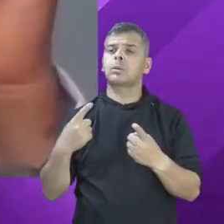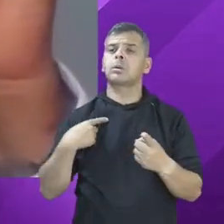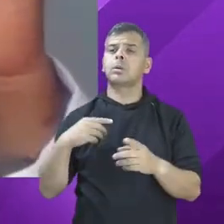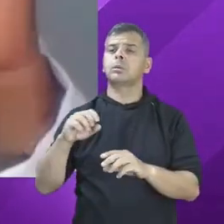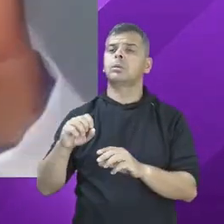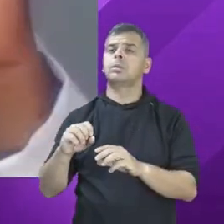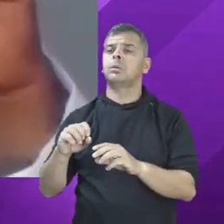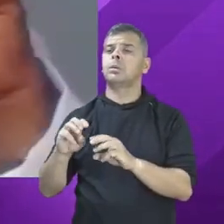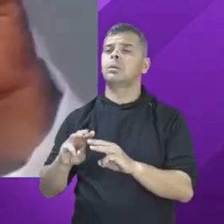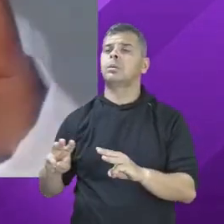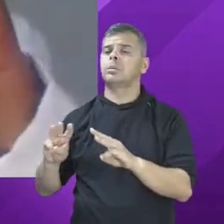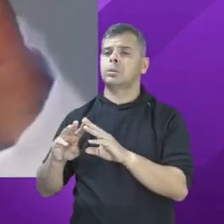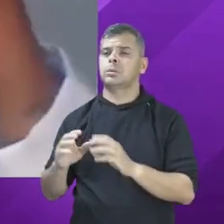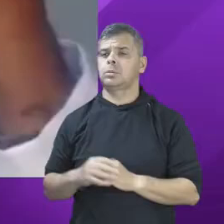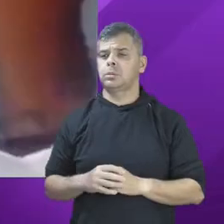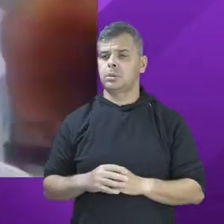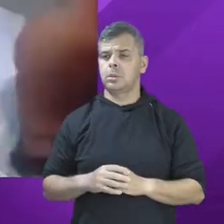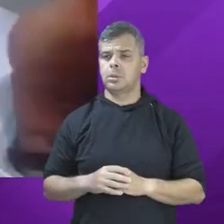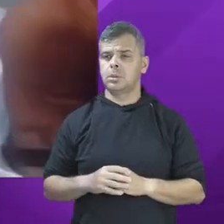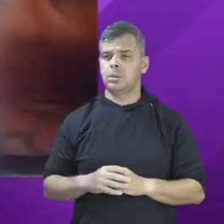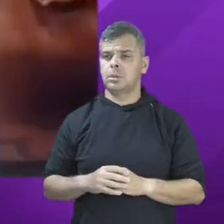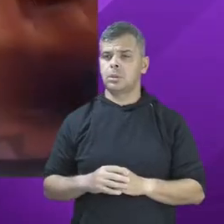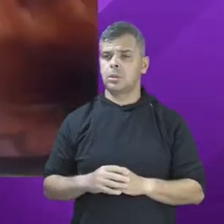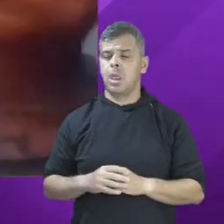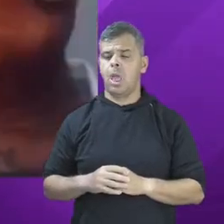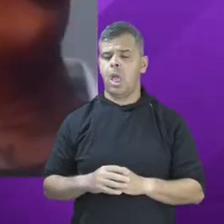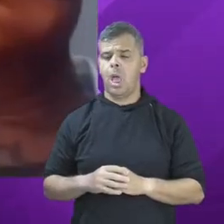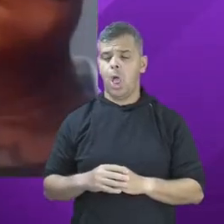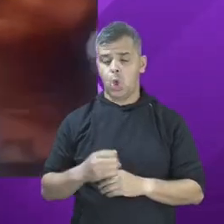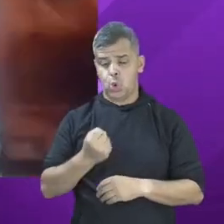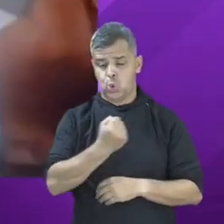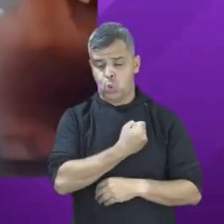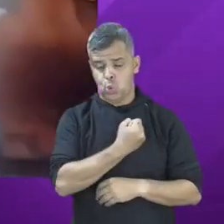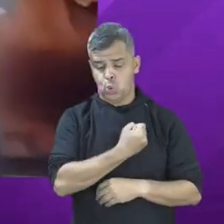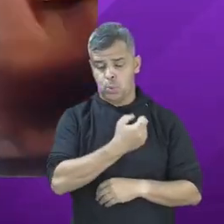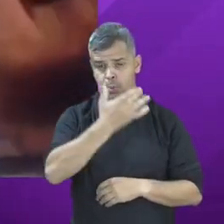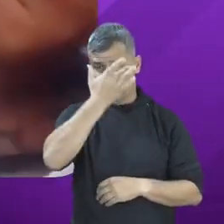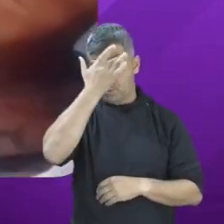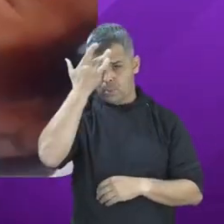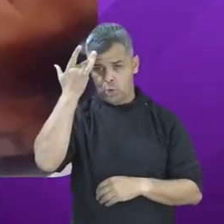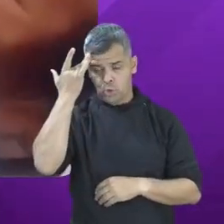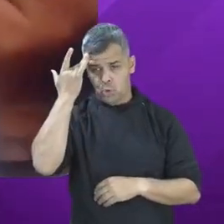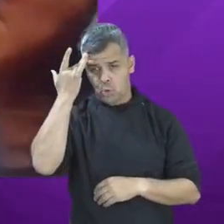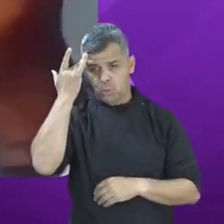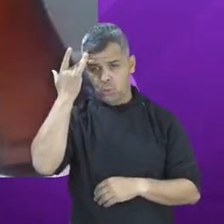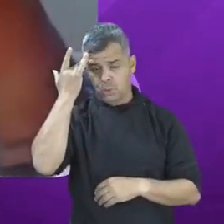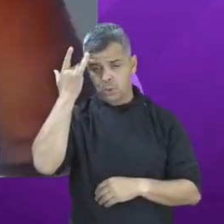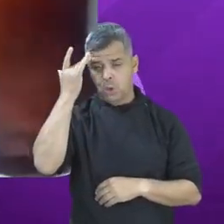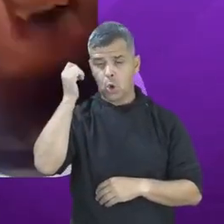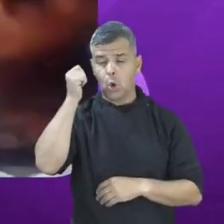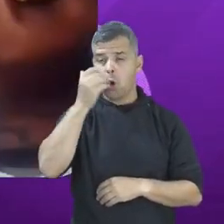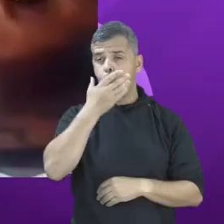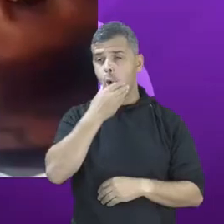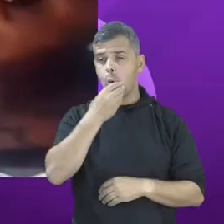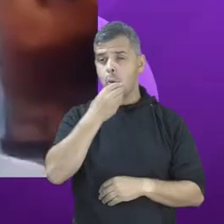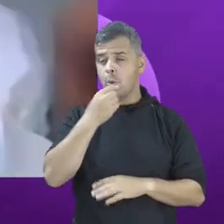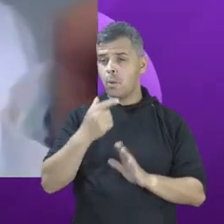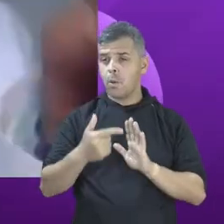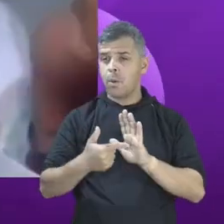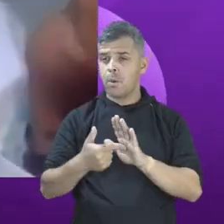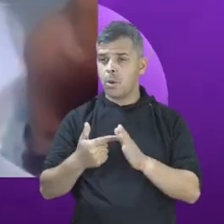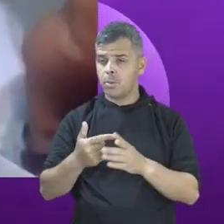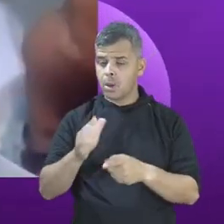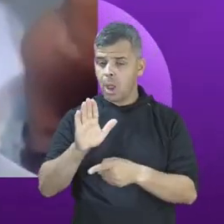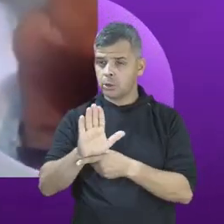museu. E aí, a quantidade de pessoas brancas, homens, em sua maioria, que apareceram para